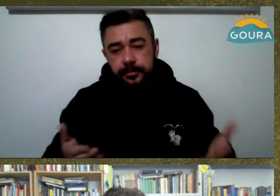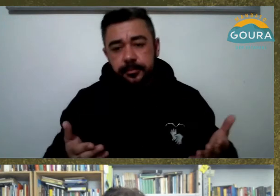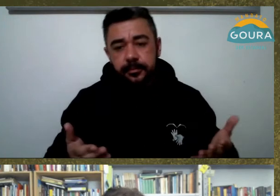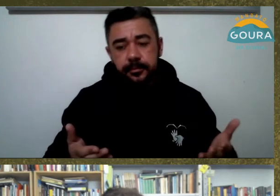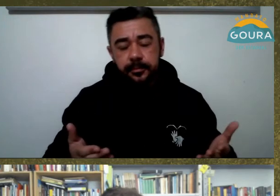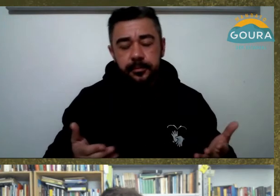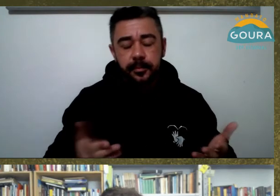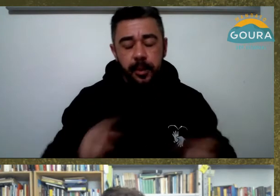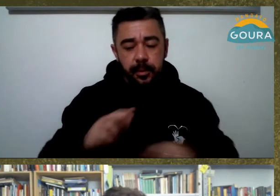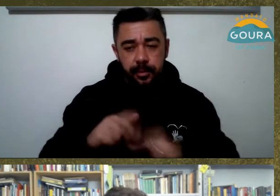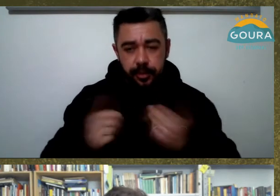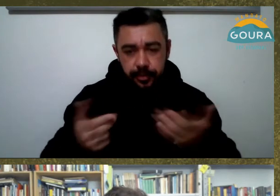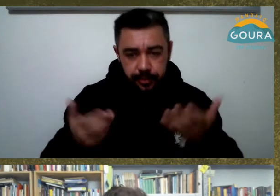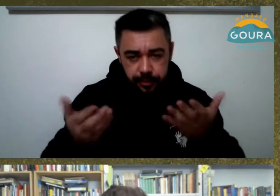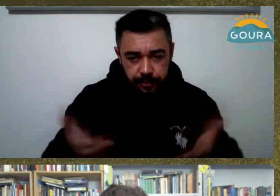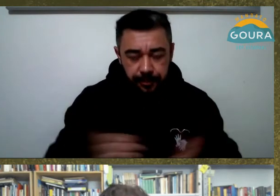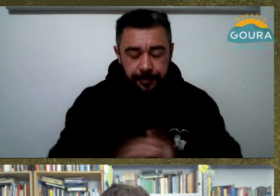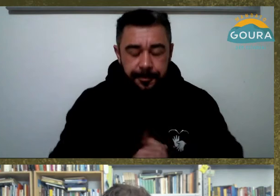dizer.